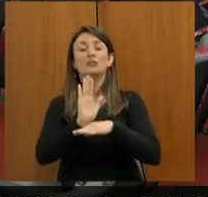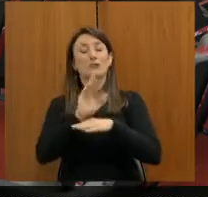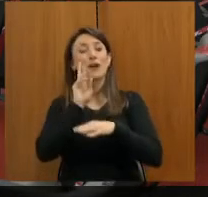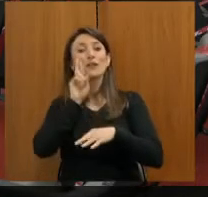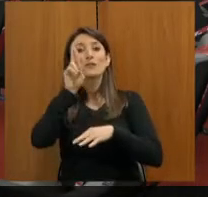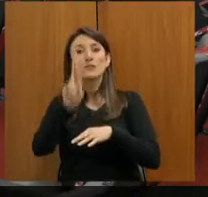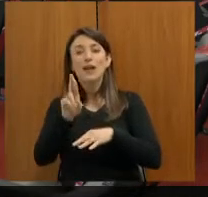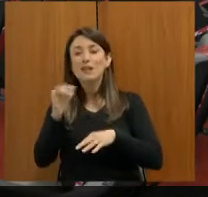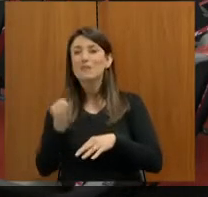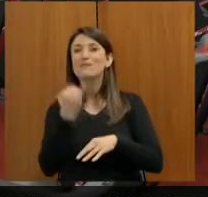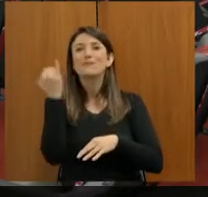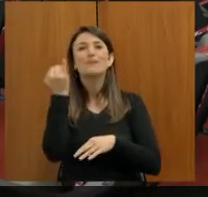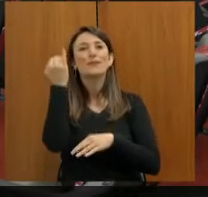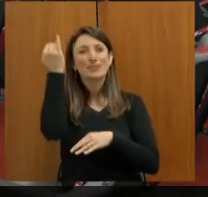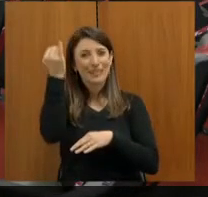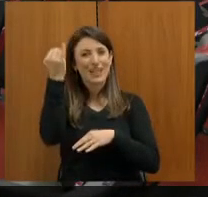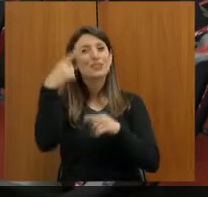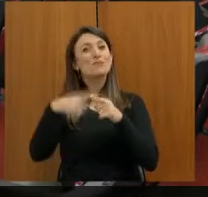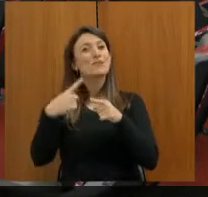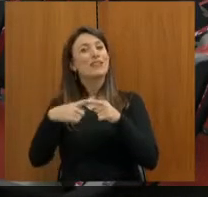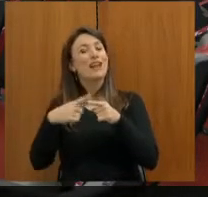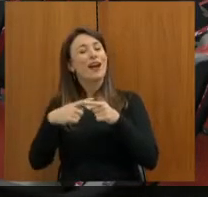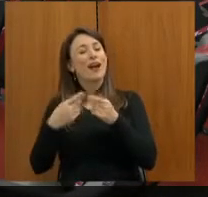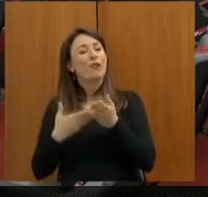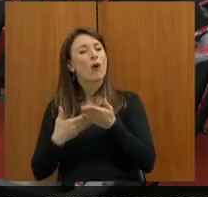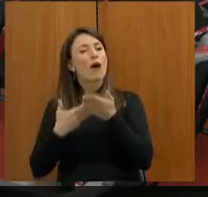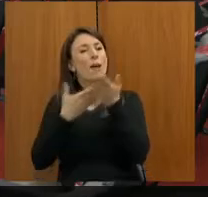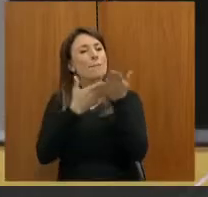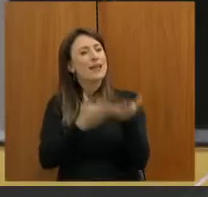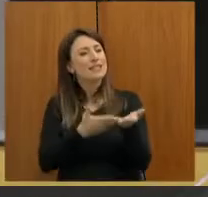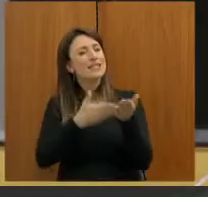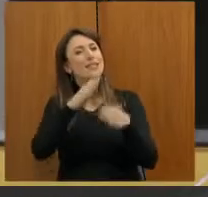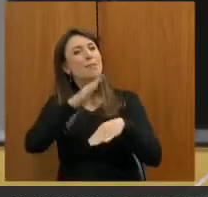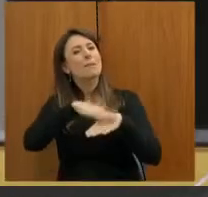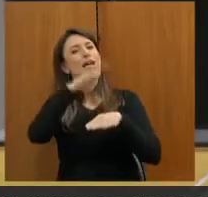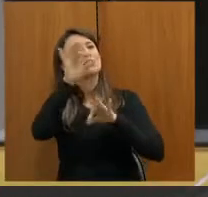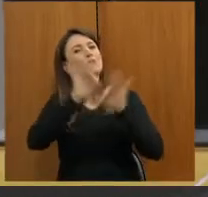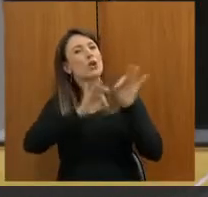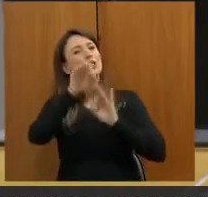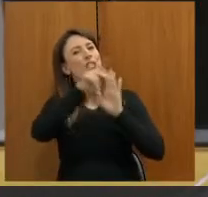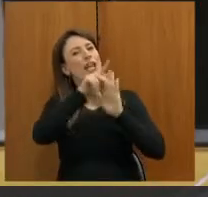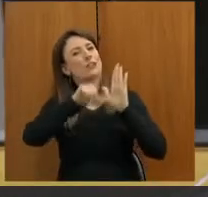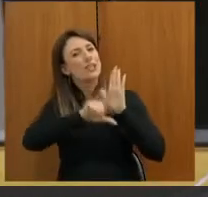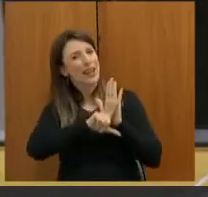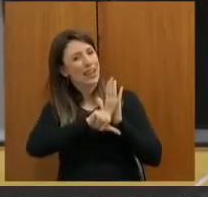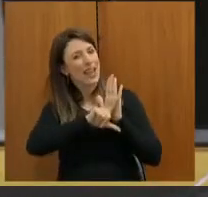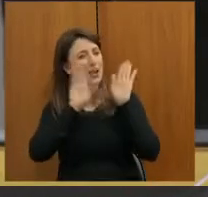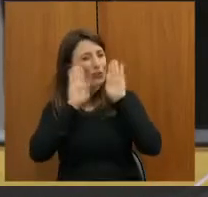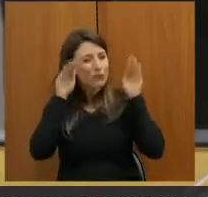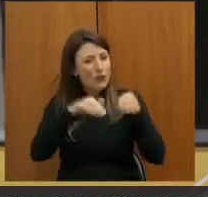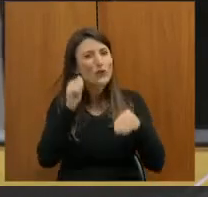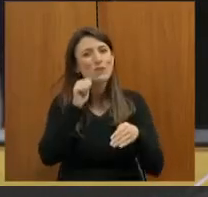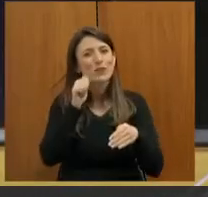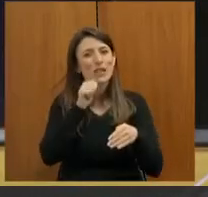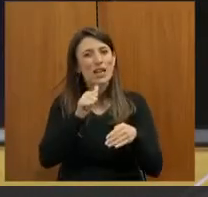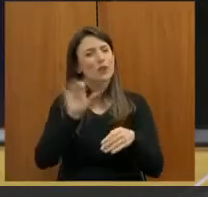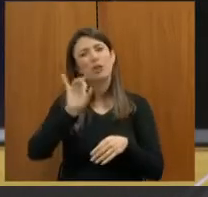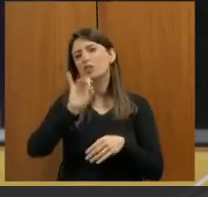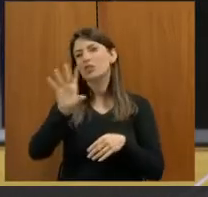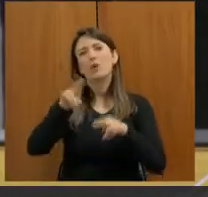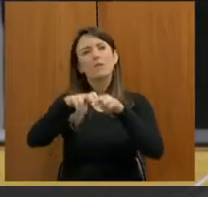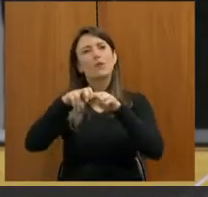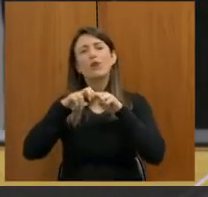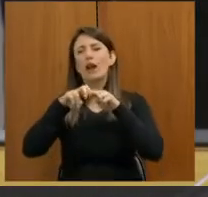respeito à apresentação de projeto de leis com foco nas mulheres daí não só na parte do enfrentamento à violência